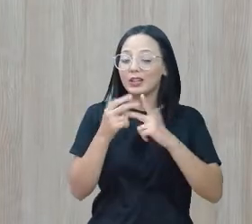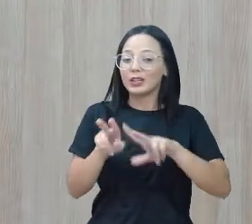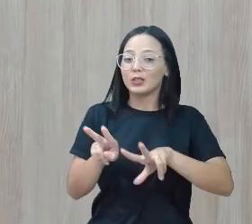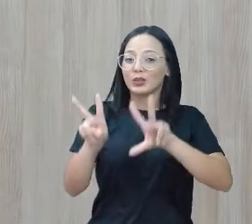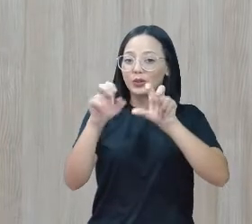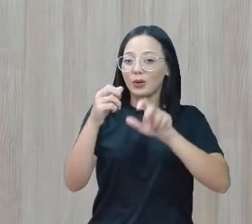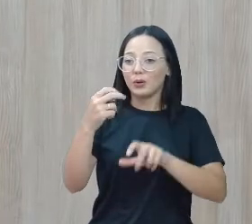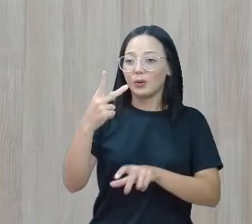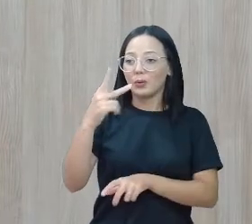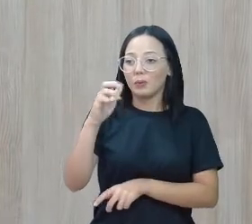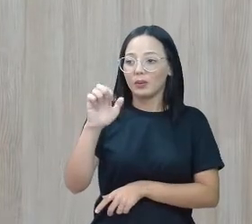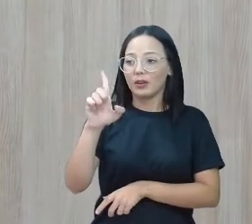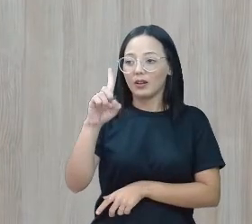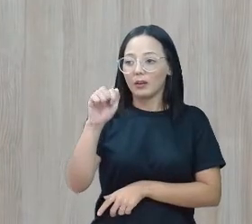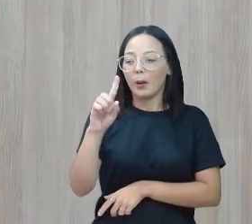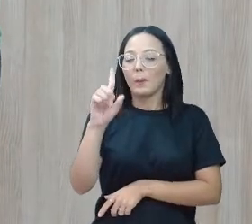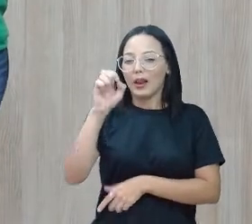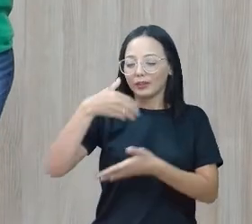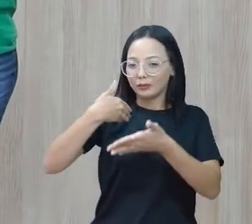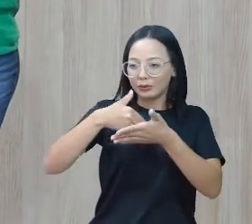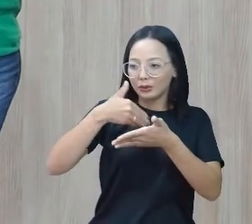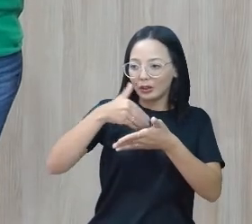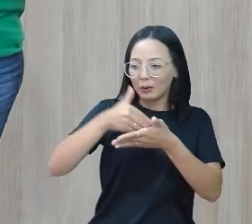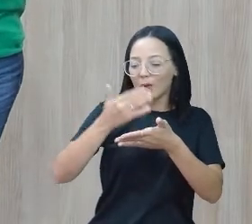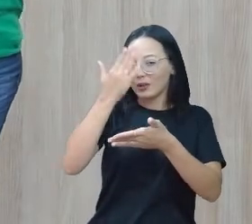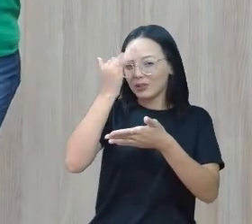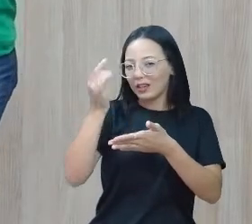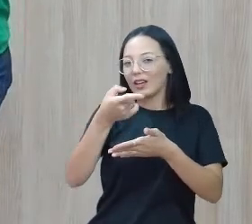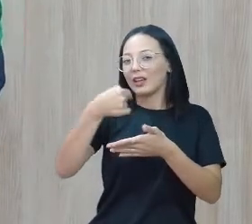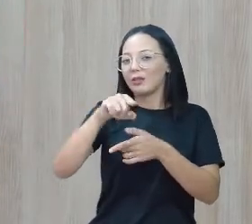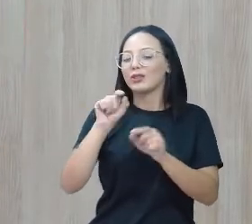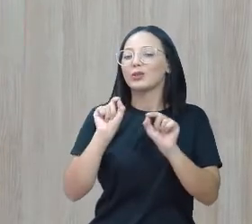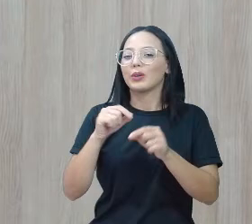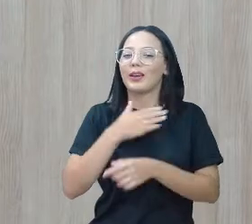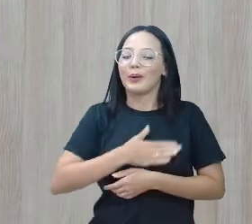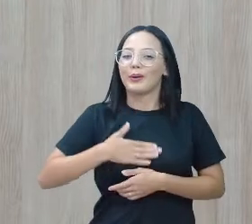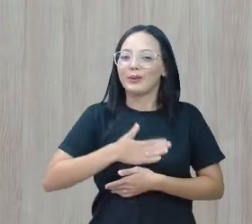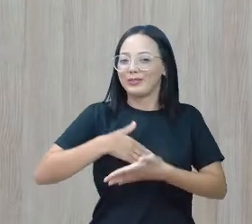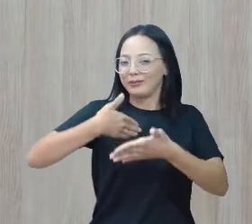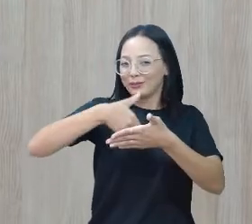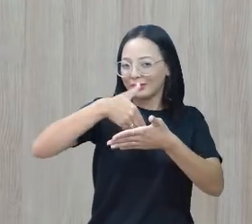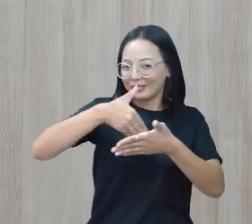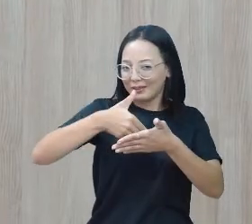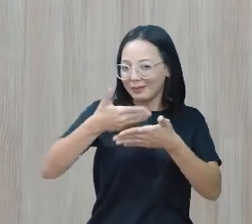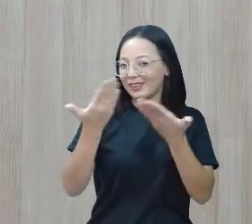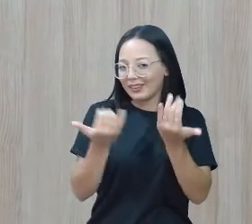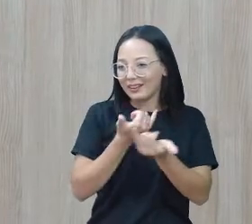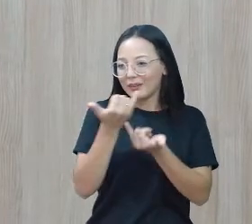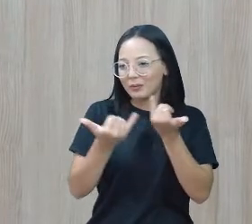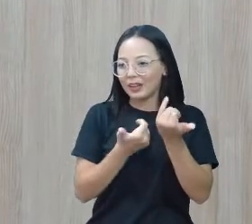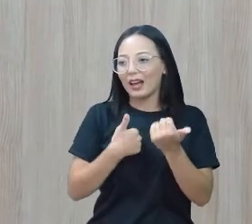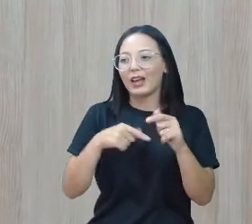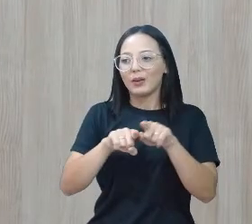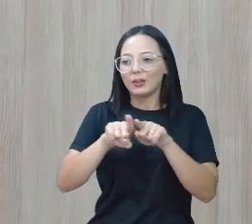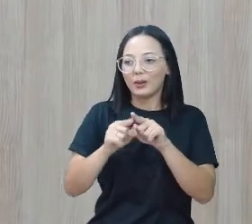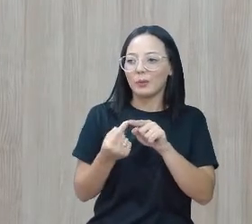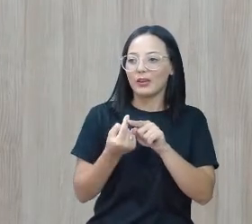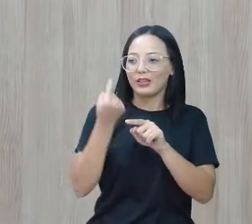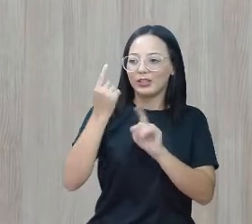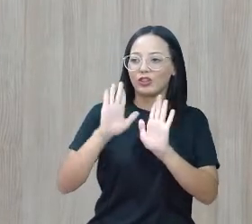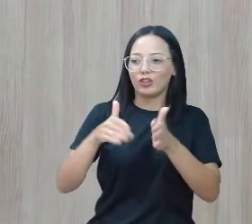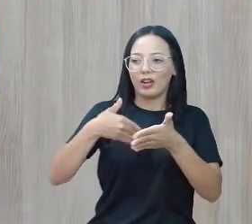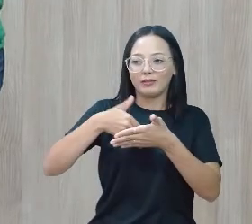pelada, eu agitei vocês, porque eu sei que muitos de vocês gostam de uma pelada, viu? Eu também já joguei